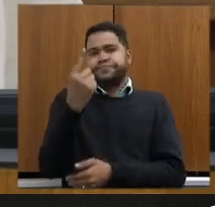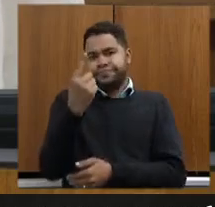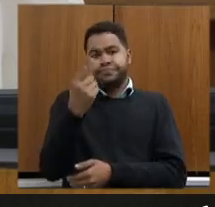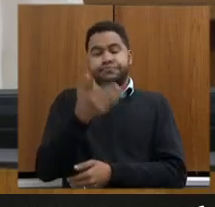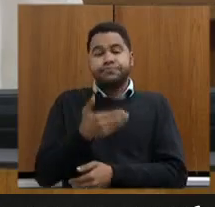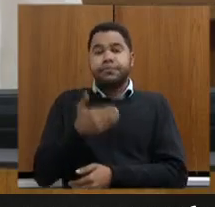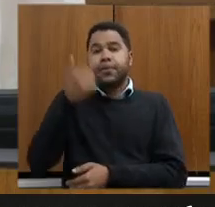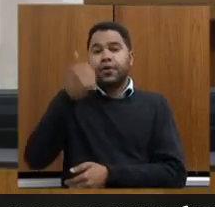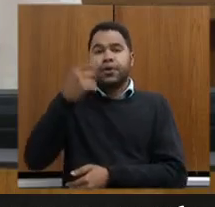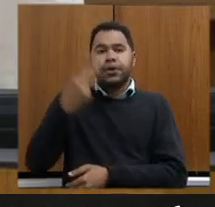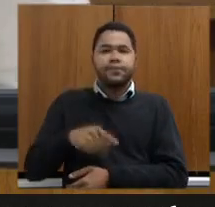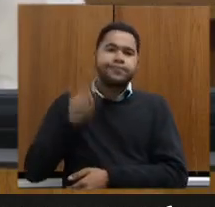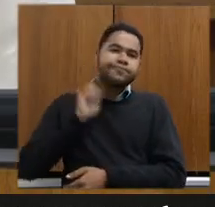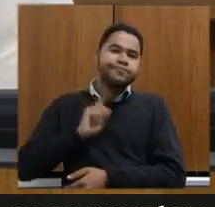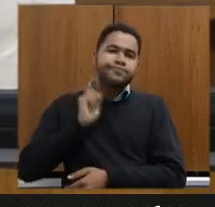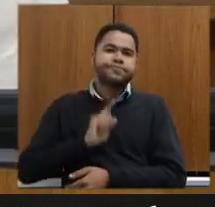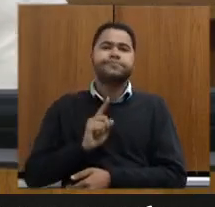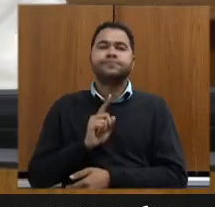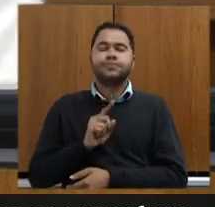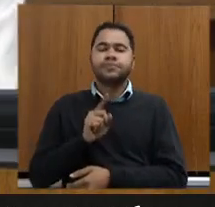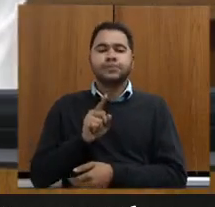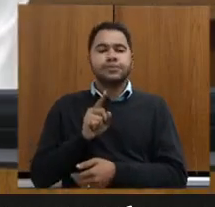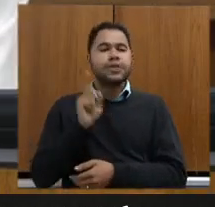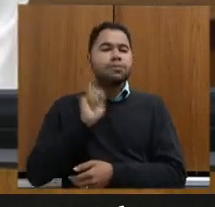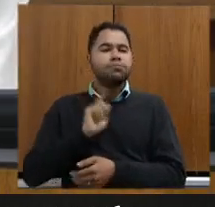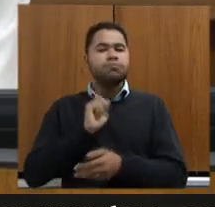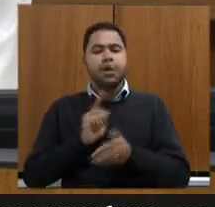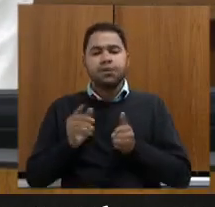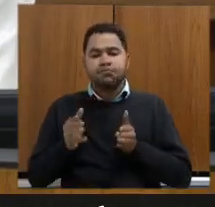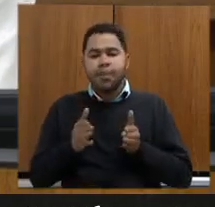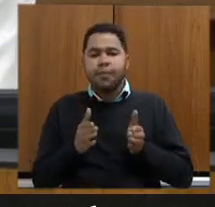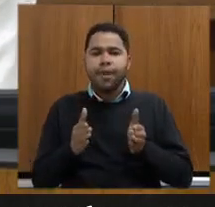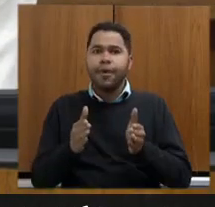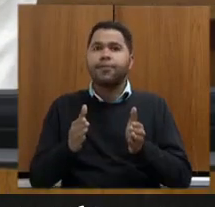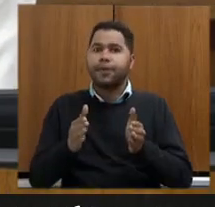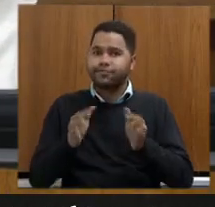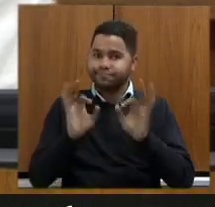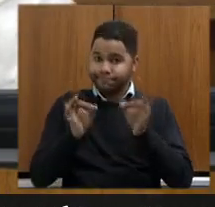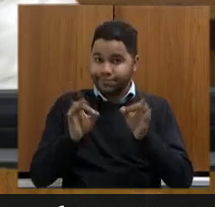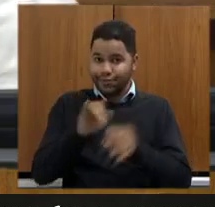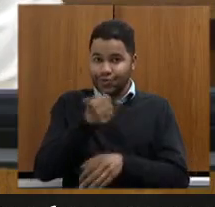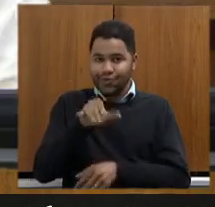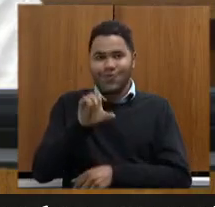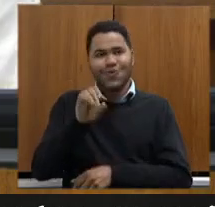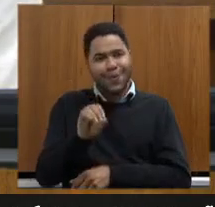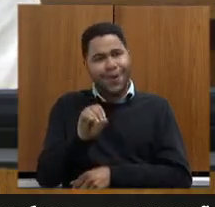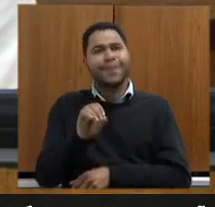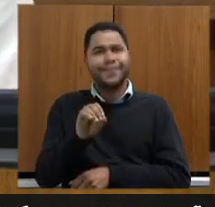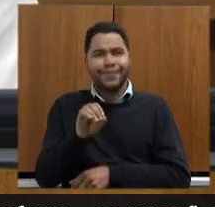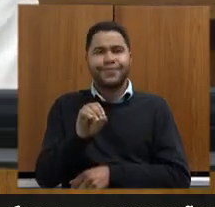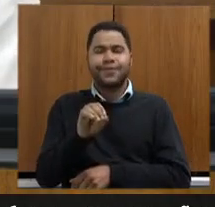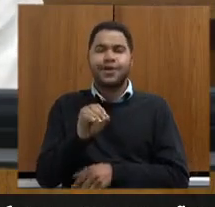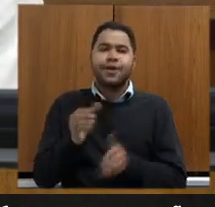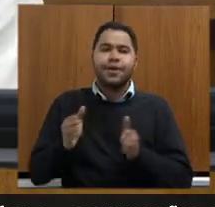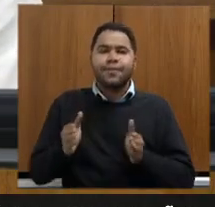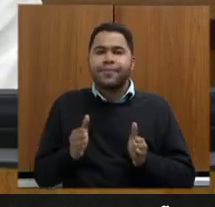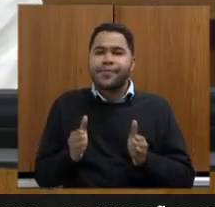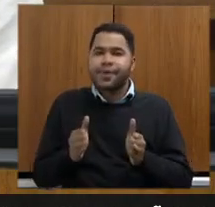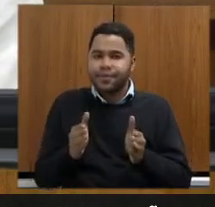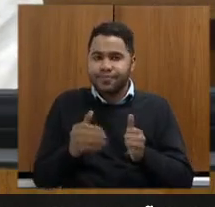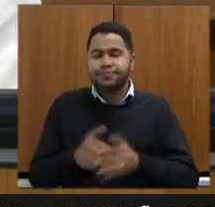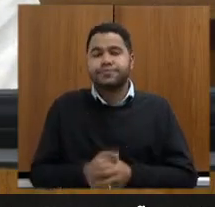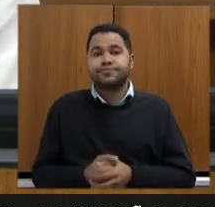que melhorar Minas Gerais colocar Minas Gerais de volta nos trilhos né não né não João colocar Minas Gerais dos Trilhos